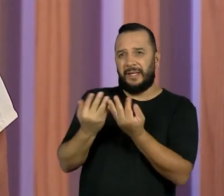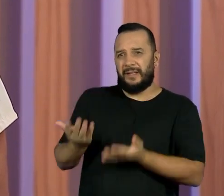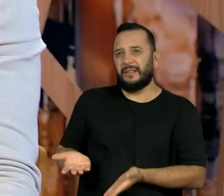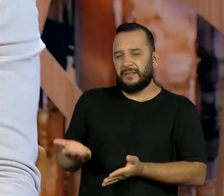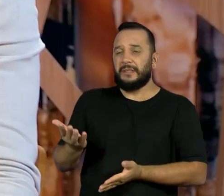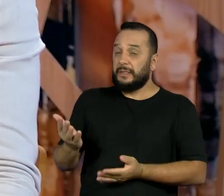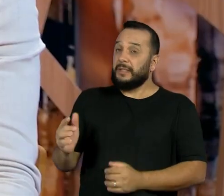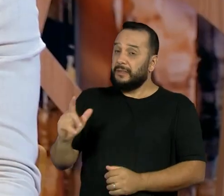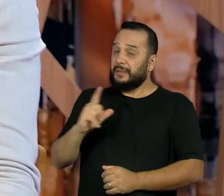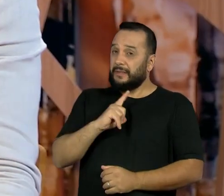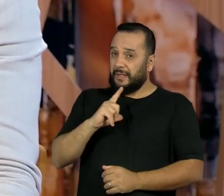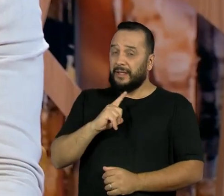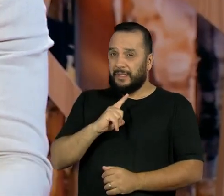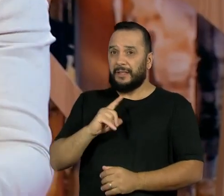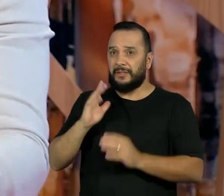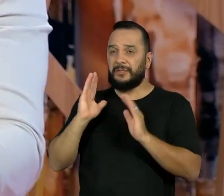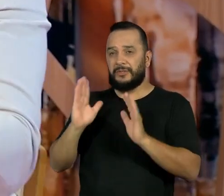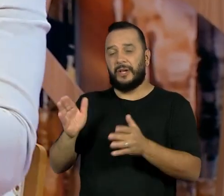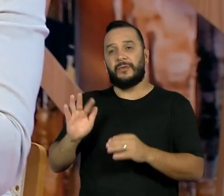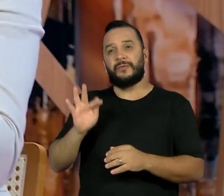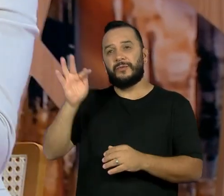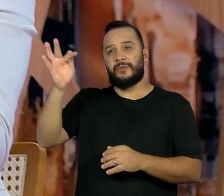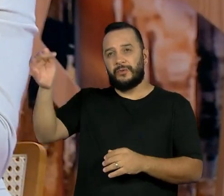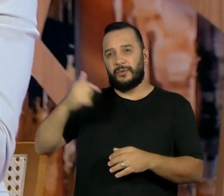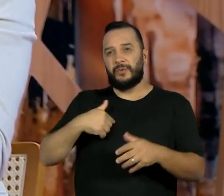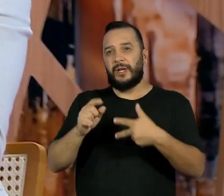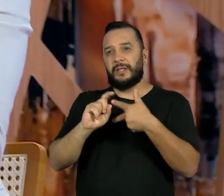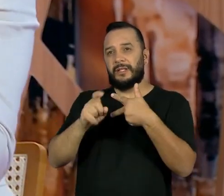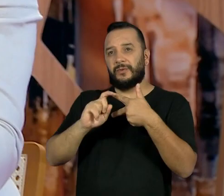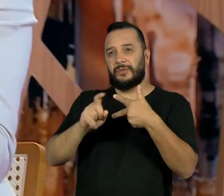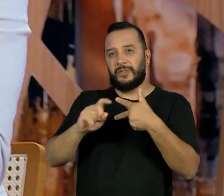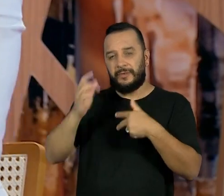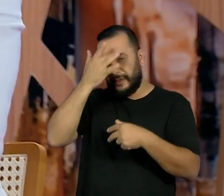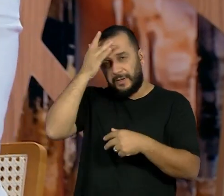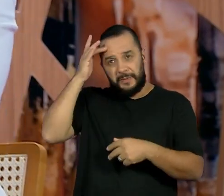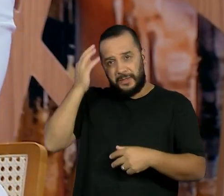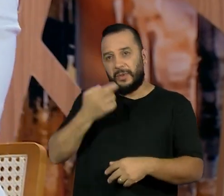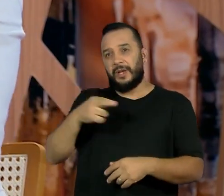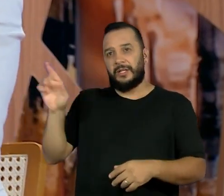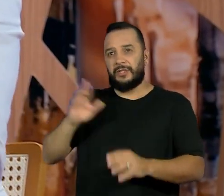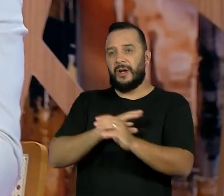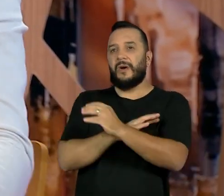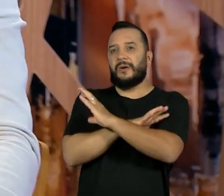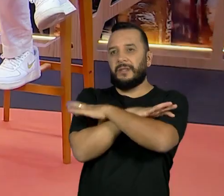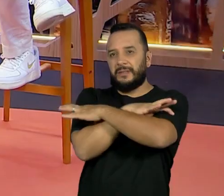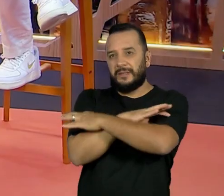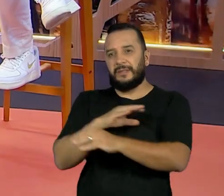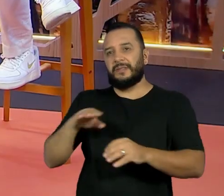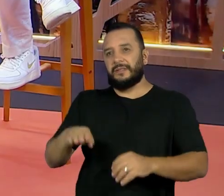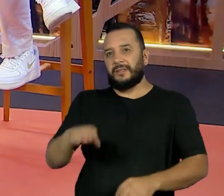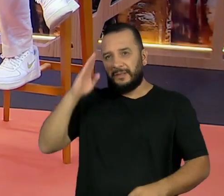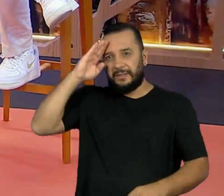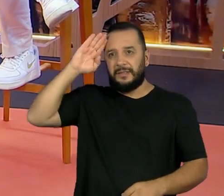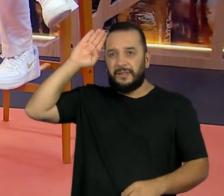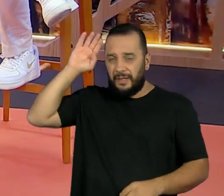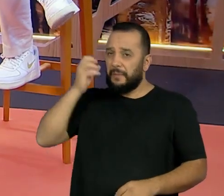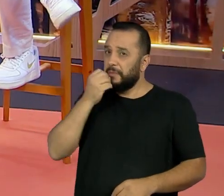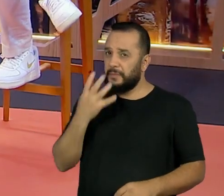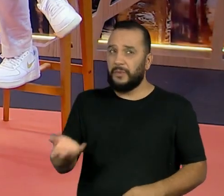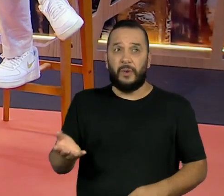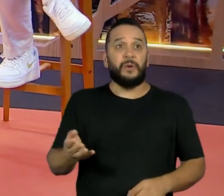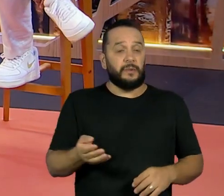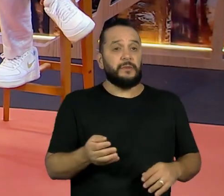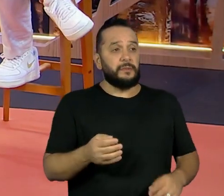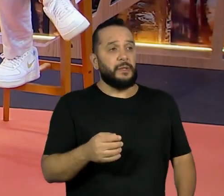base as religiões de matriz africanas, talvez a gente consiga de fato trazer essa laicidade do Estado. Também, né? Porque